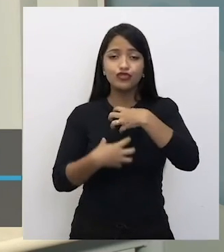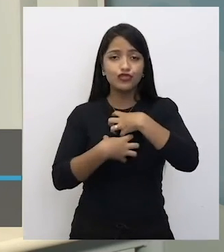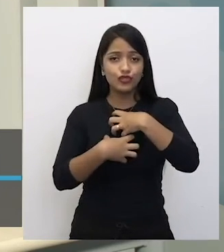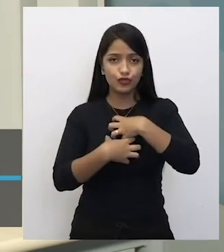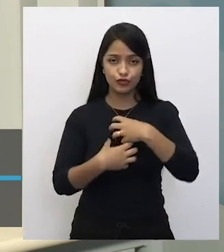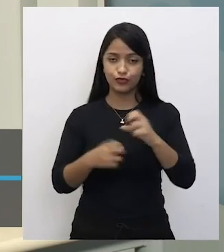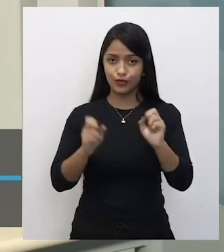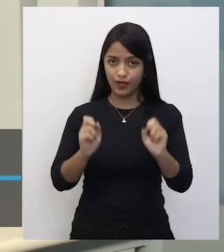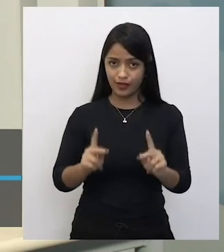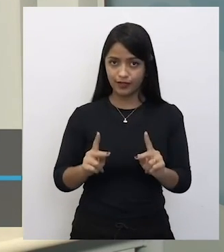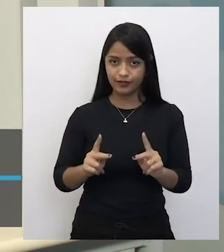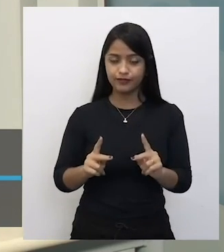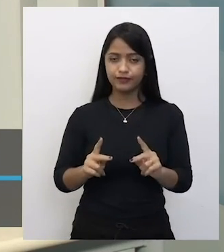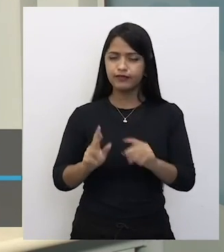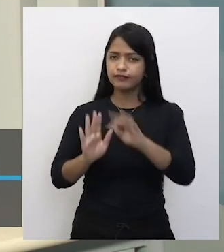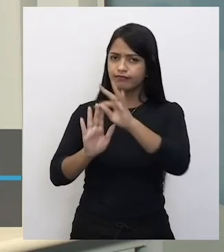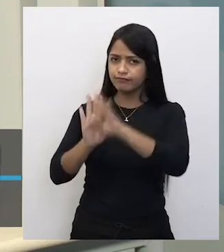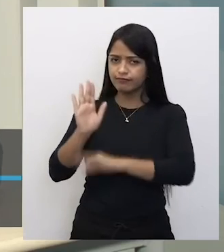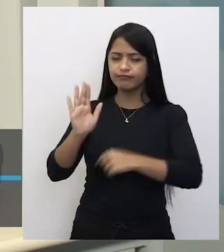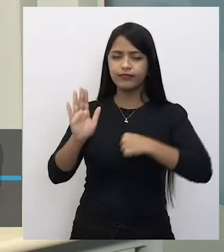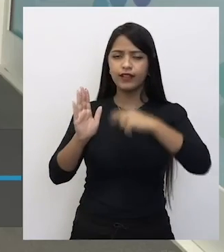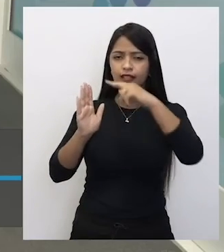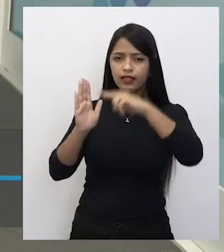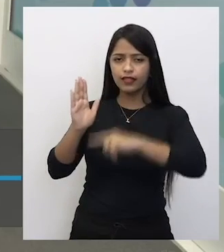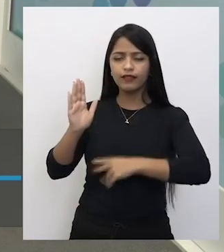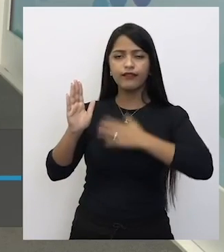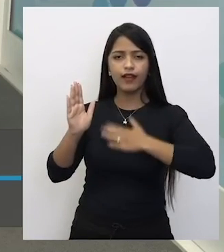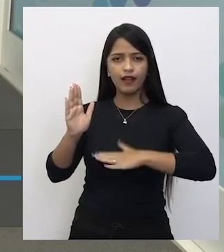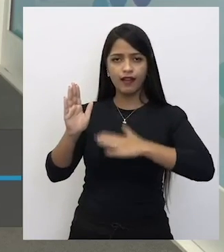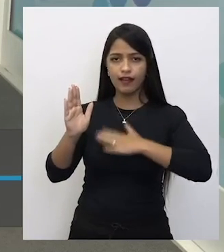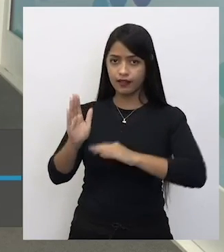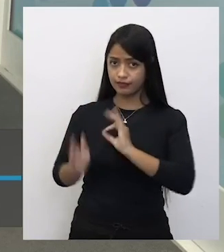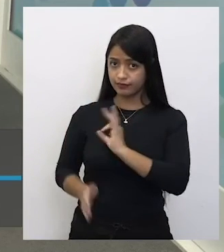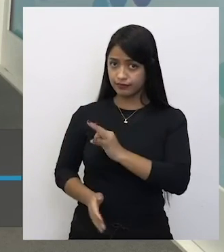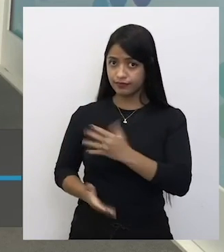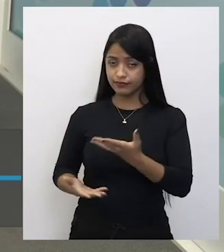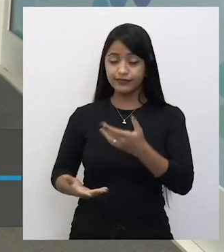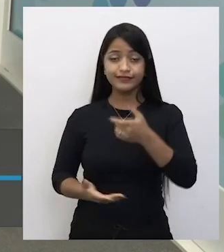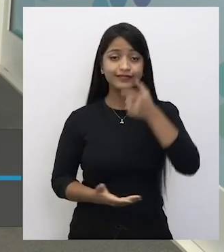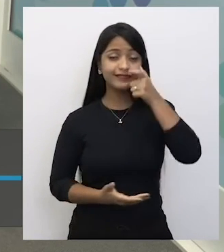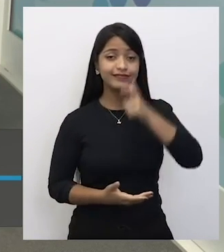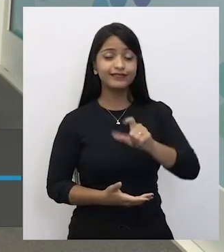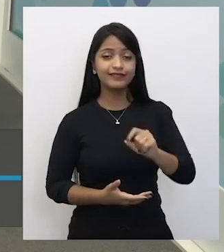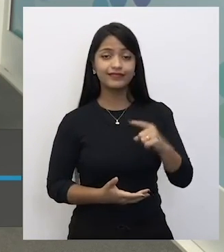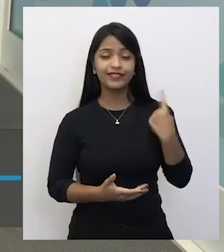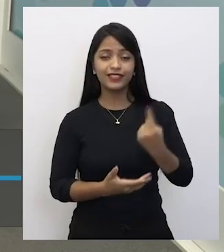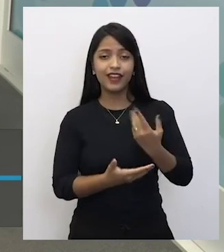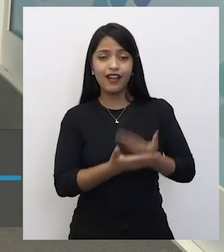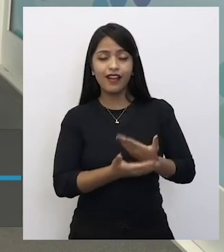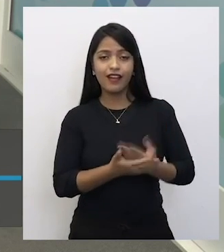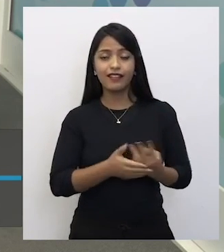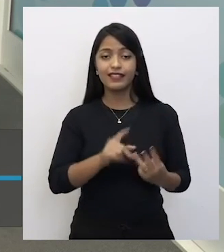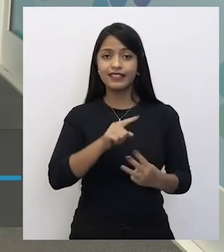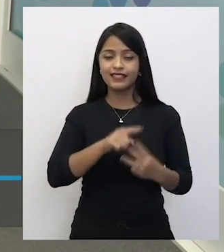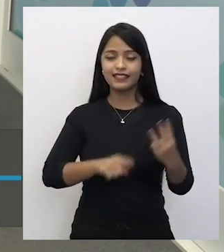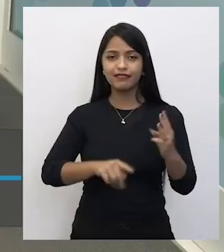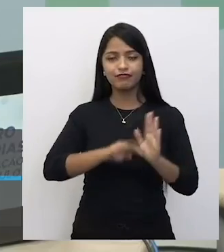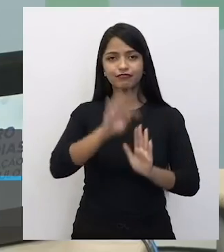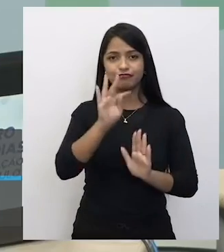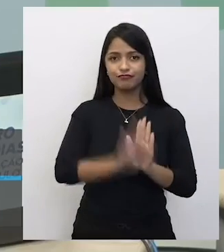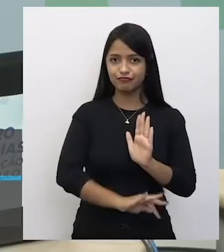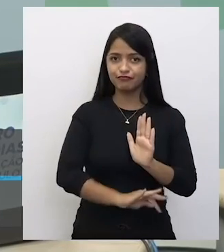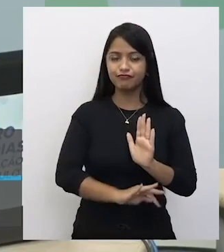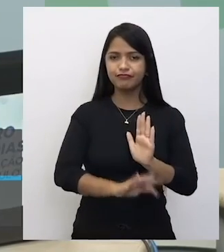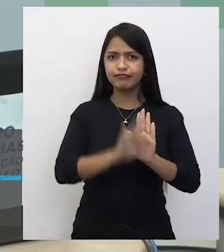o texto. Eu acho que eu li devagar, né? Acho que eu até li hoje é devagar, interessante, Déia, porque nossas três aulas foram textos, de certa forma, um